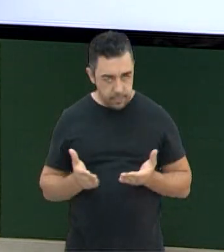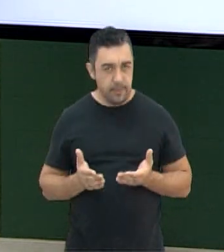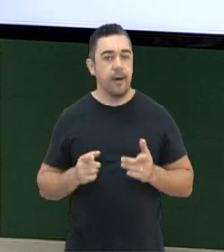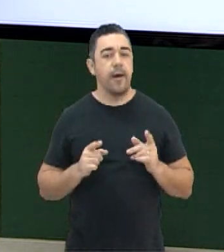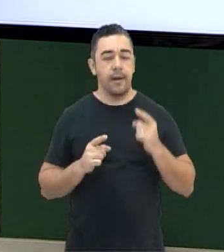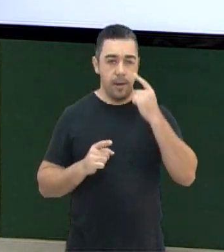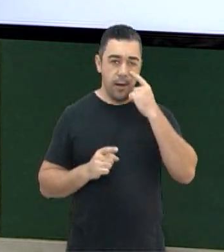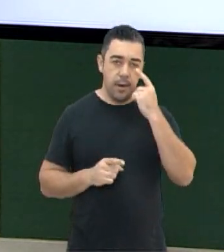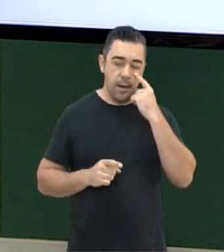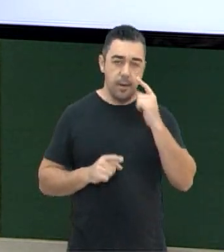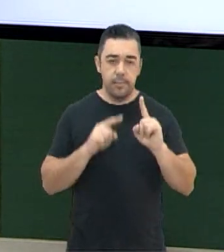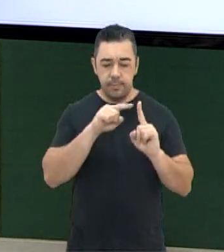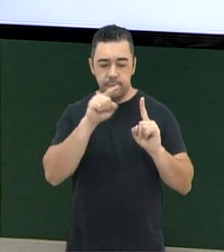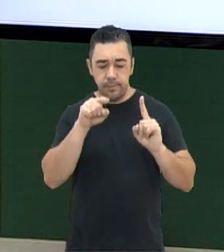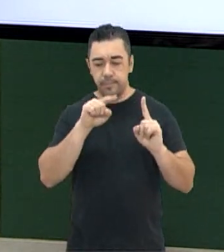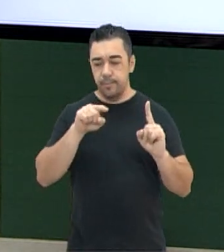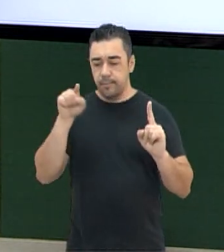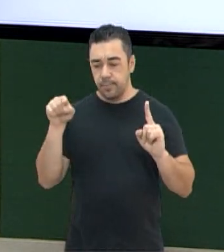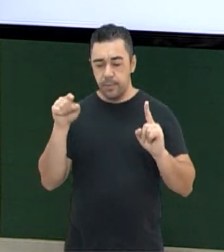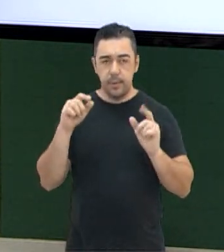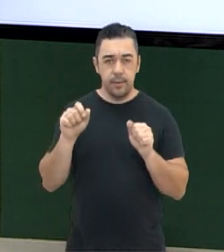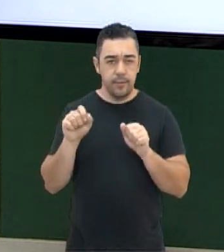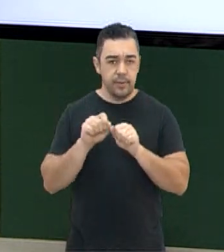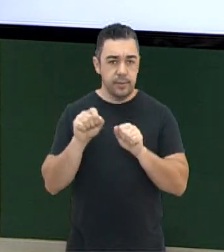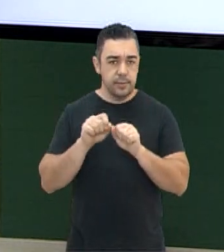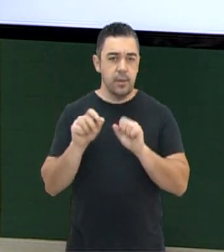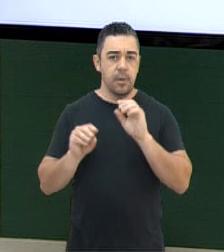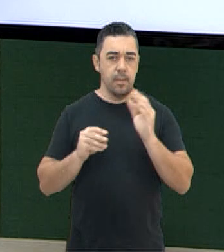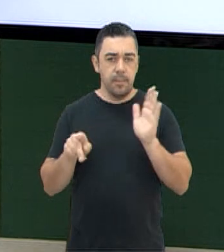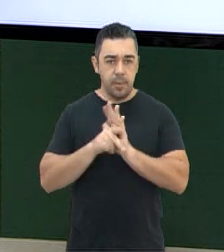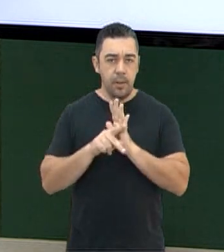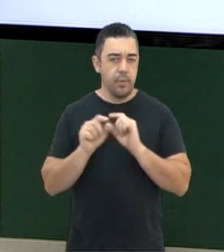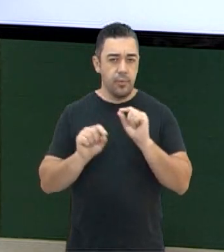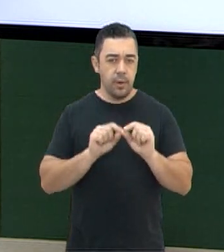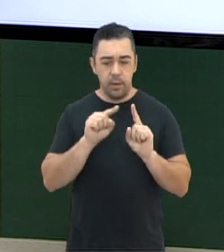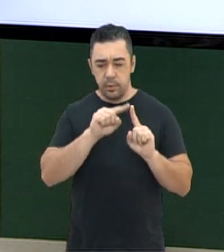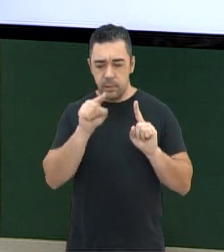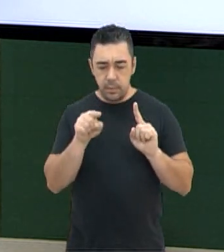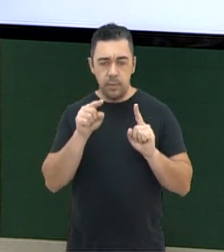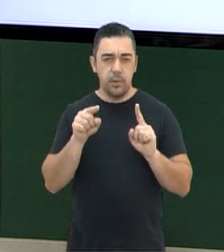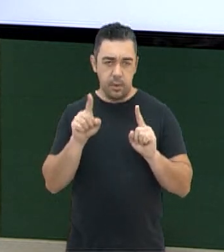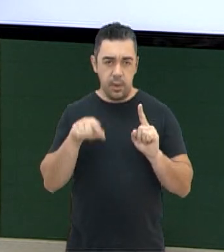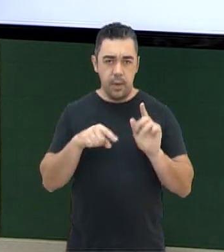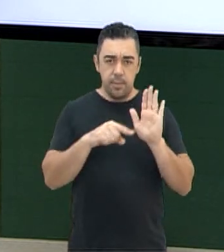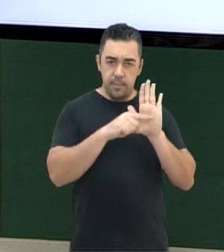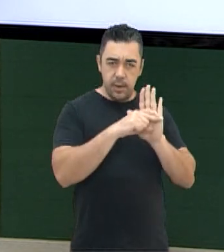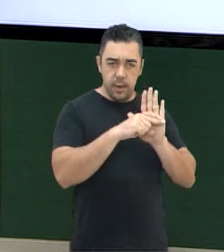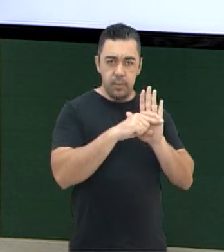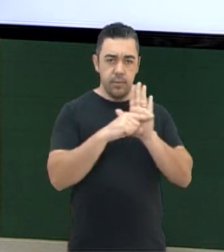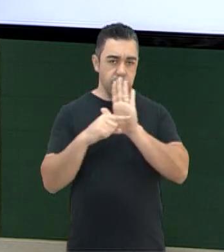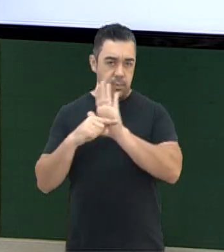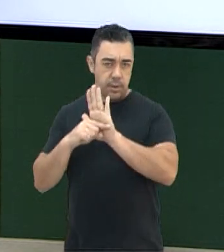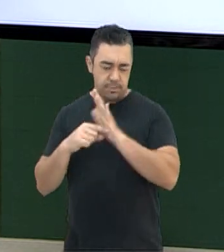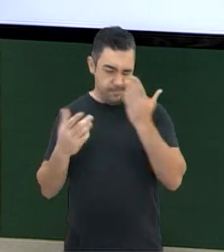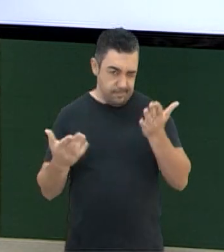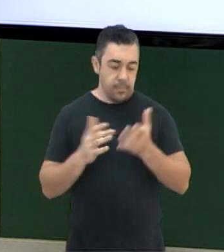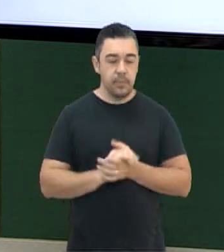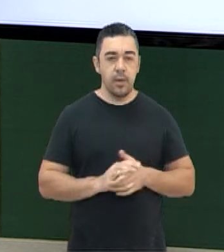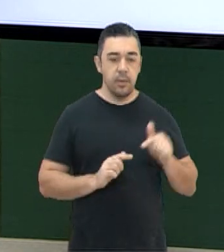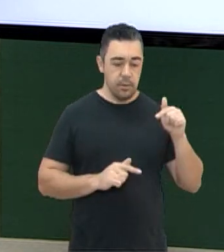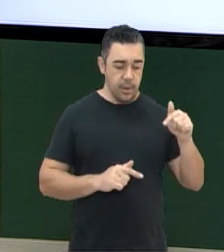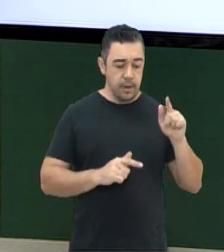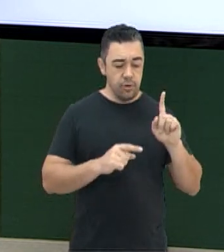sim, eu vou trabalhar o quê? Propriedade distributiva aqui do meu sinal. Vou repetir,